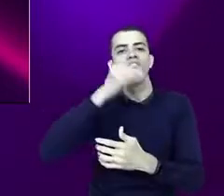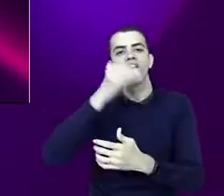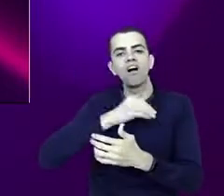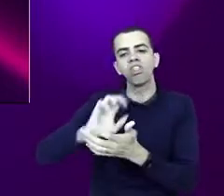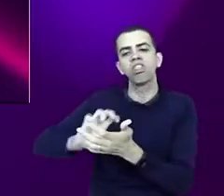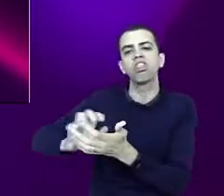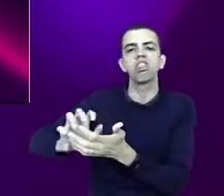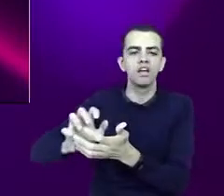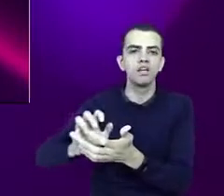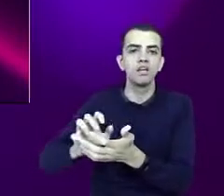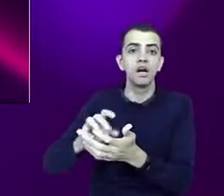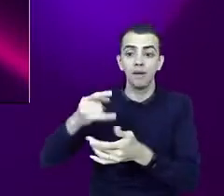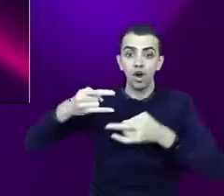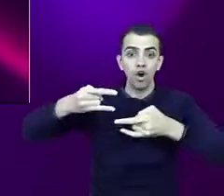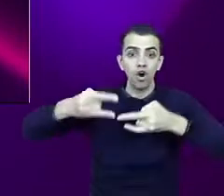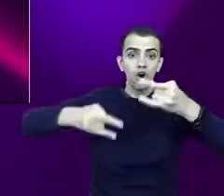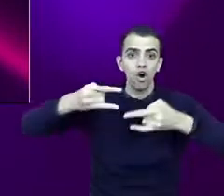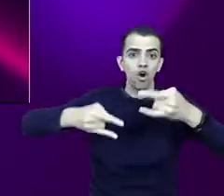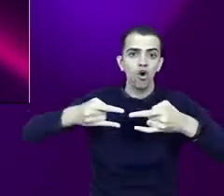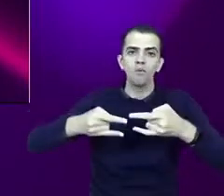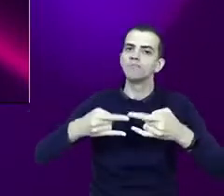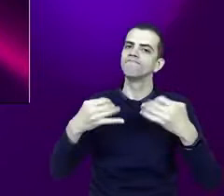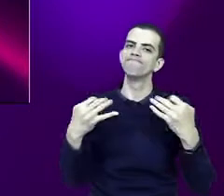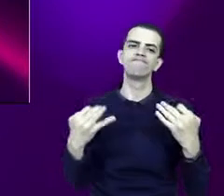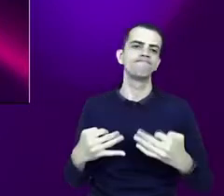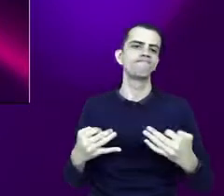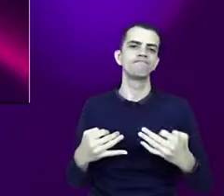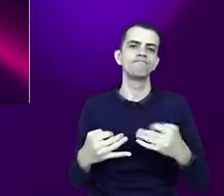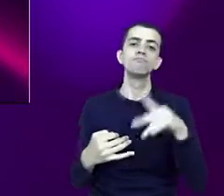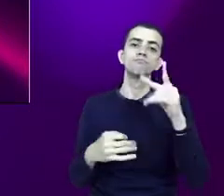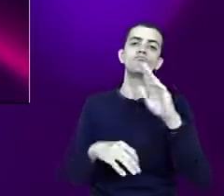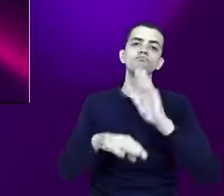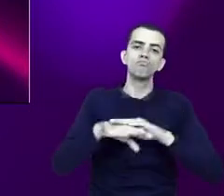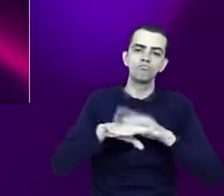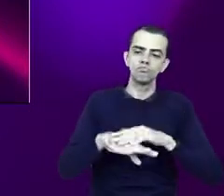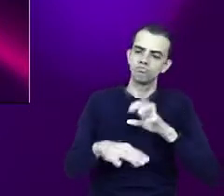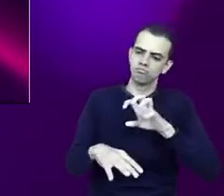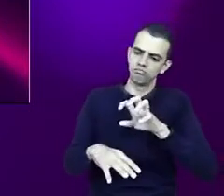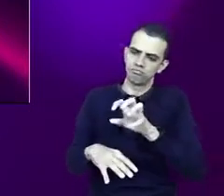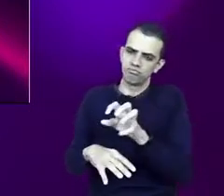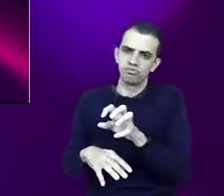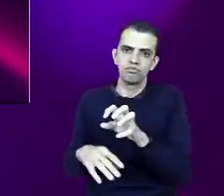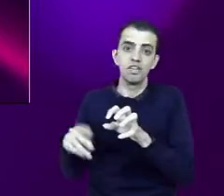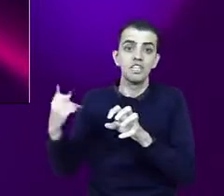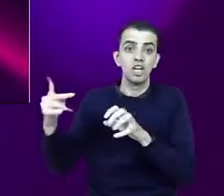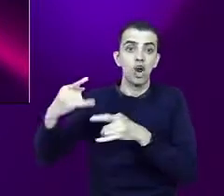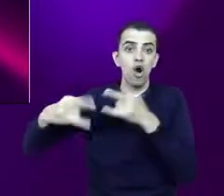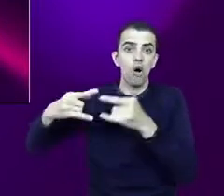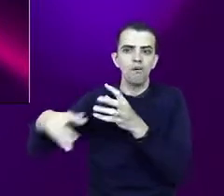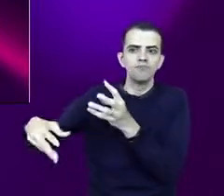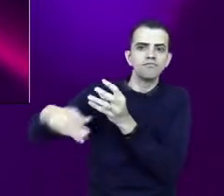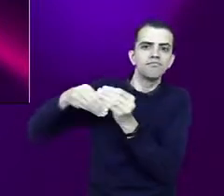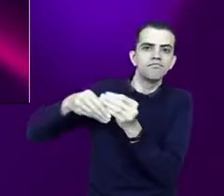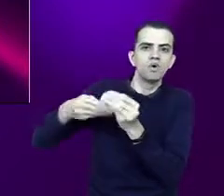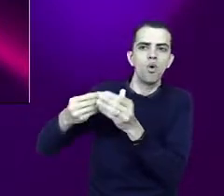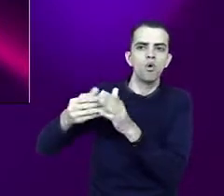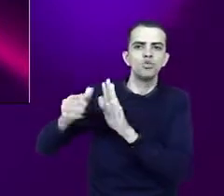robô faz a mediação dessa força para que você faça a impacção de maneira adequada, para que haja o